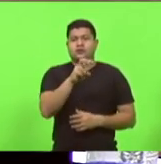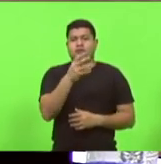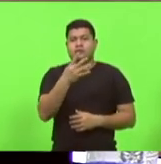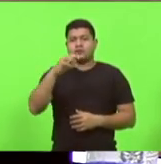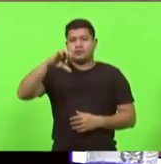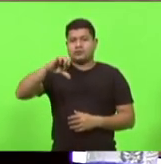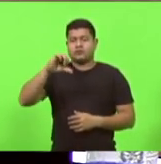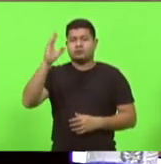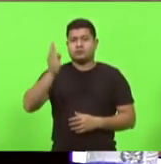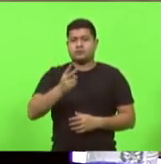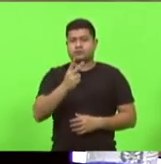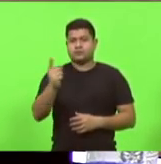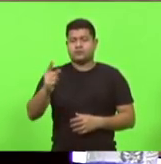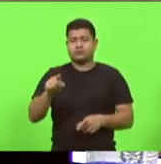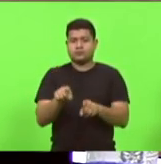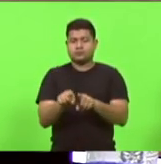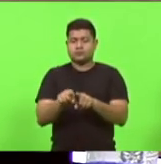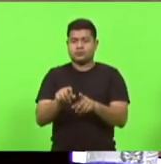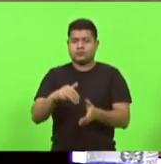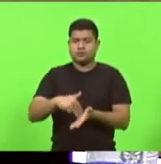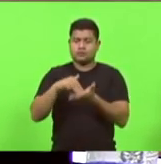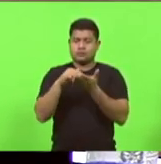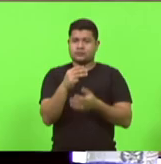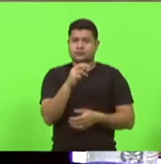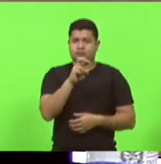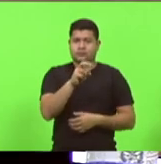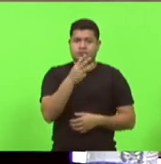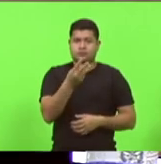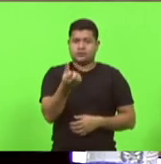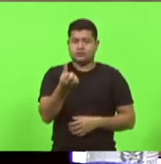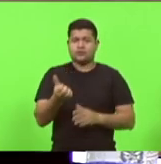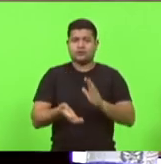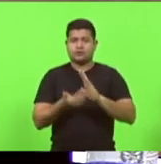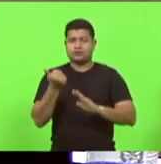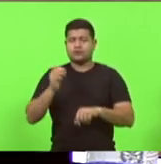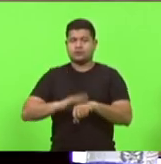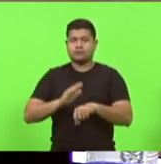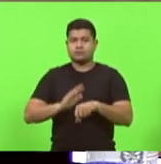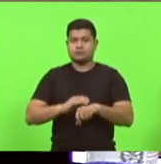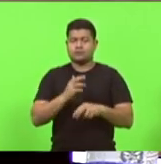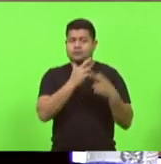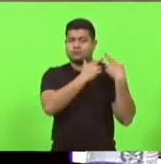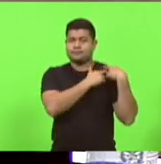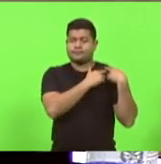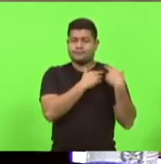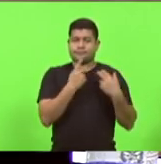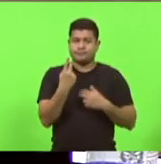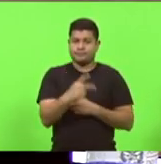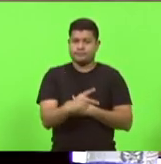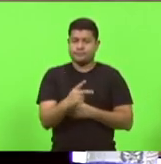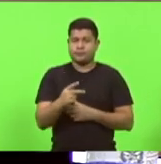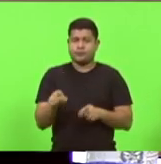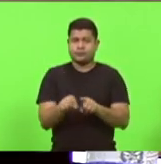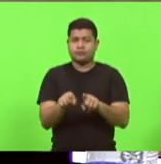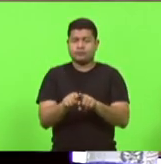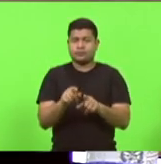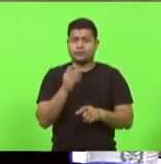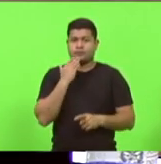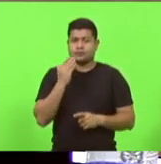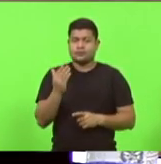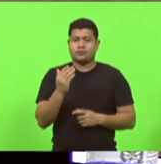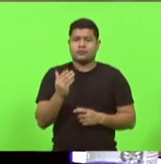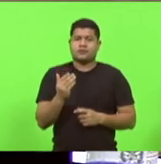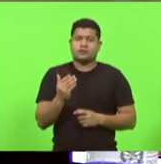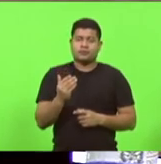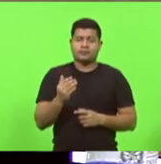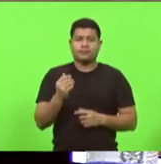a moção 536 foi retirada de pauta pelo autor e os requerimentos números 1239